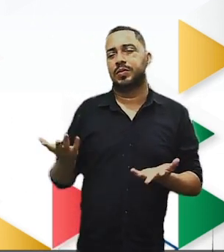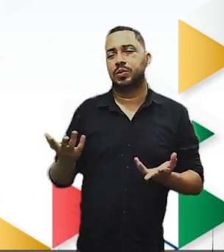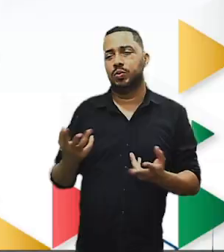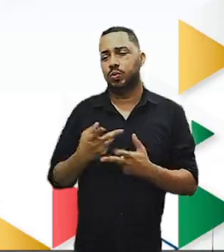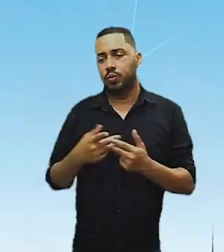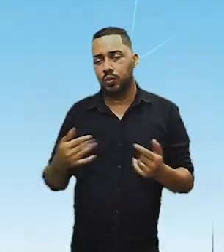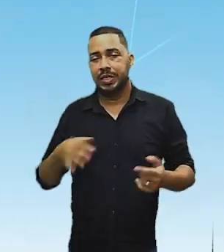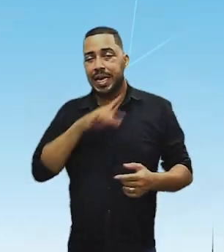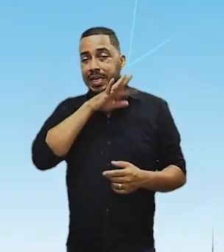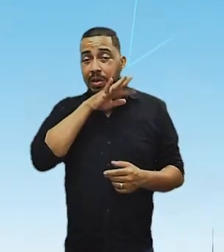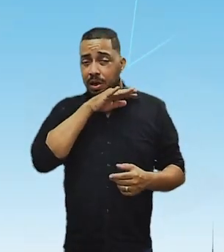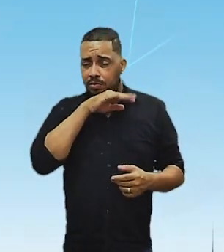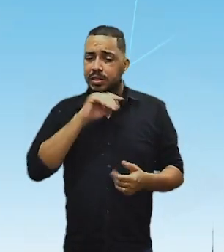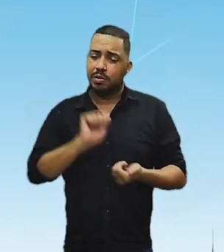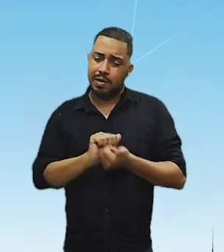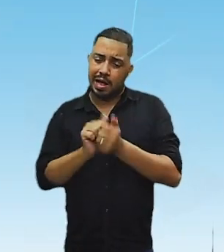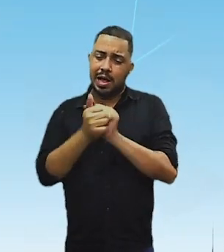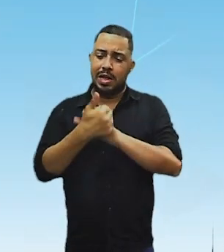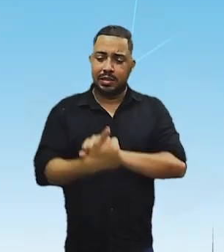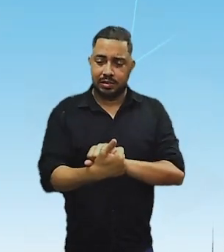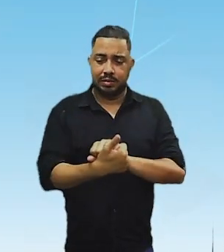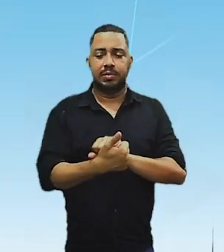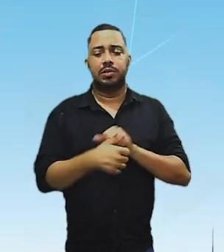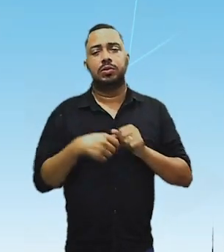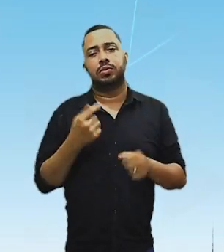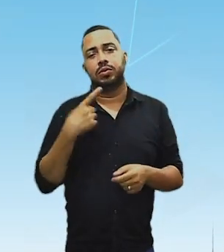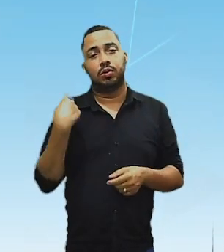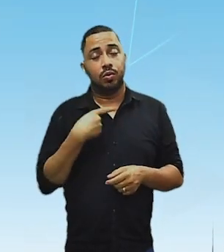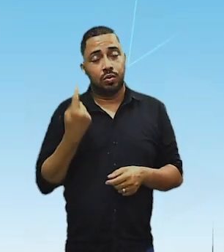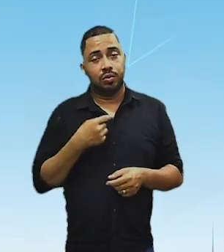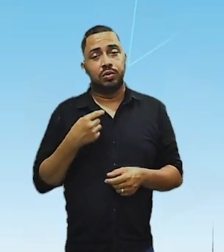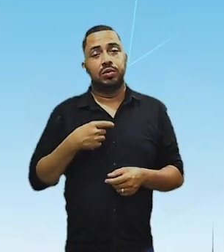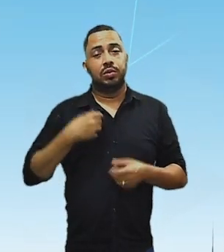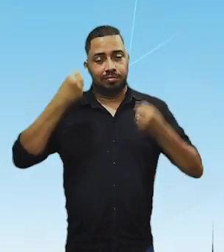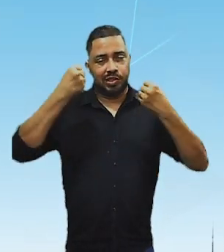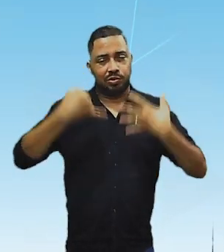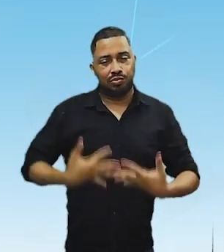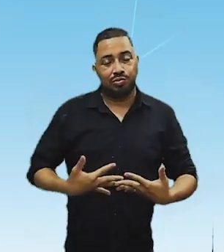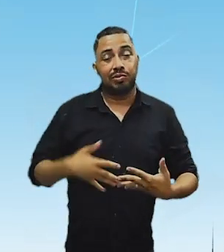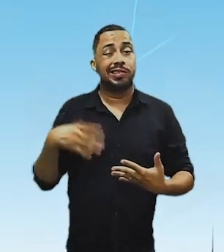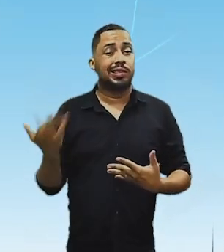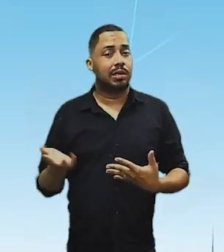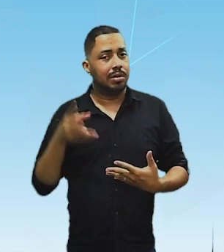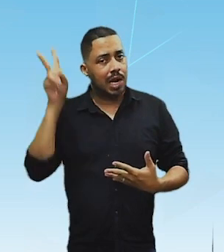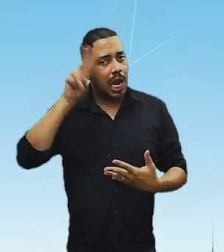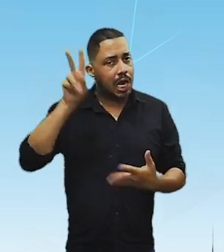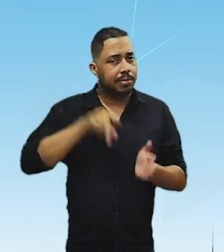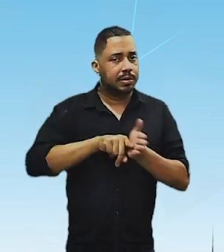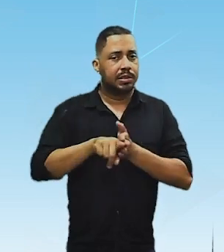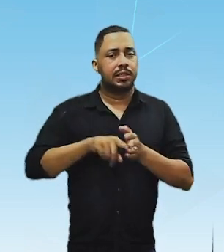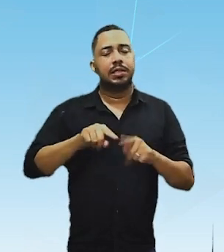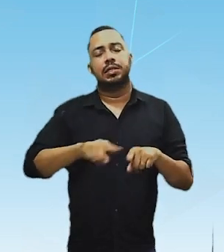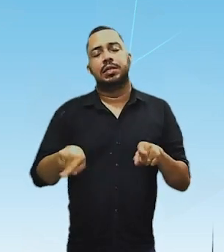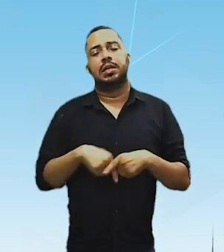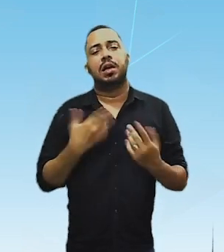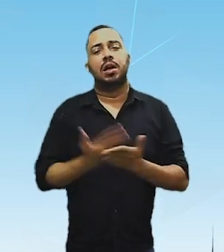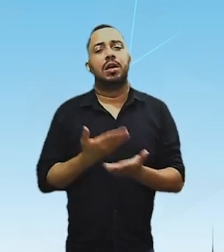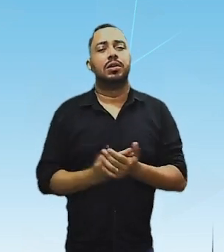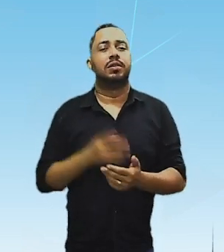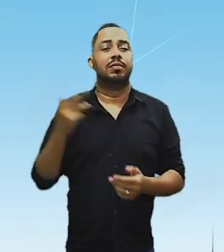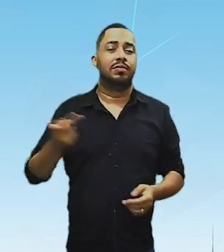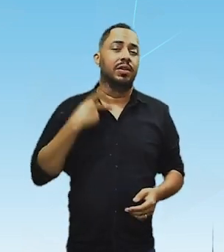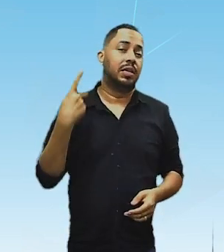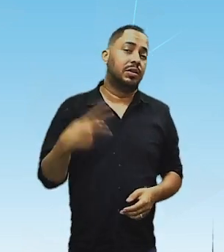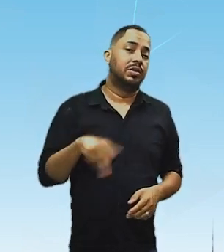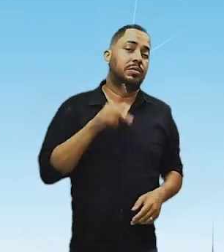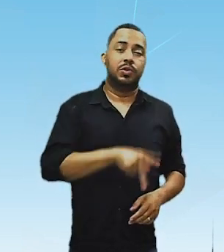é adaptar o nosso discurso. Lembrem-se, na pesquisa, em sala de aula, falar com o seu